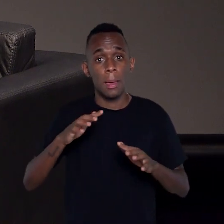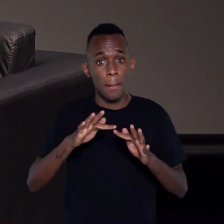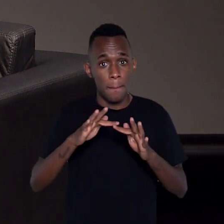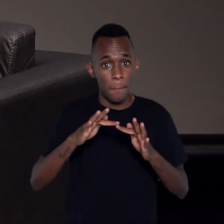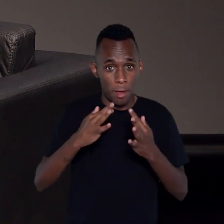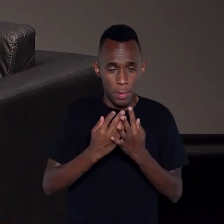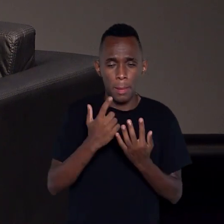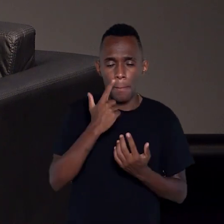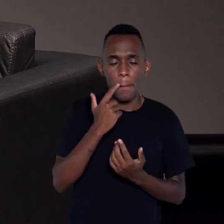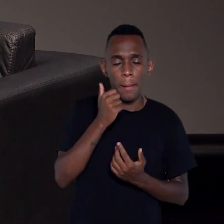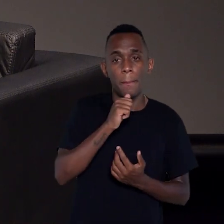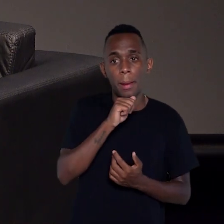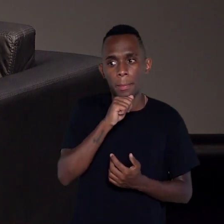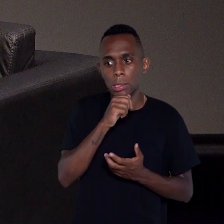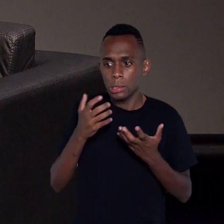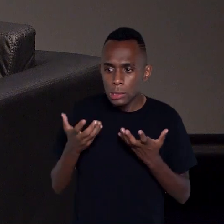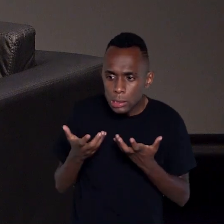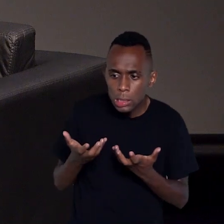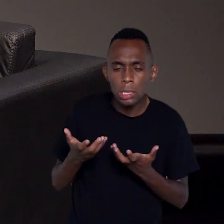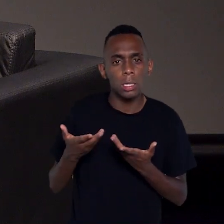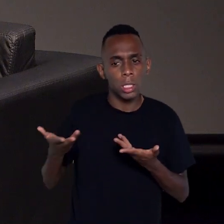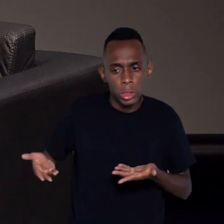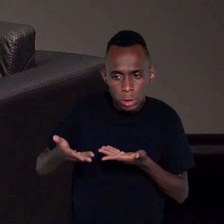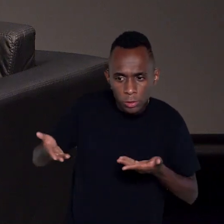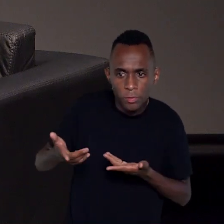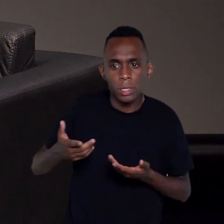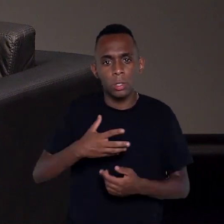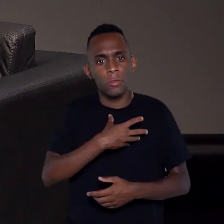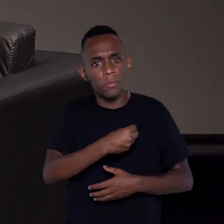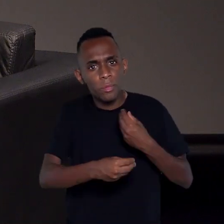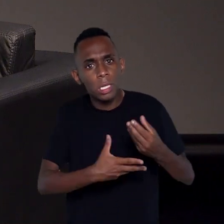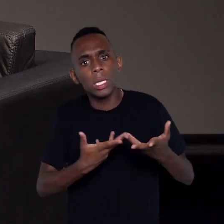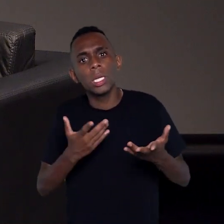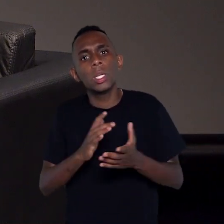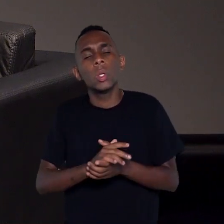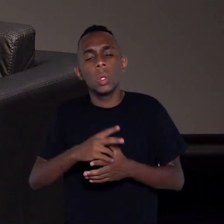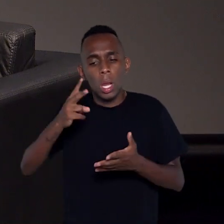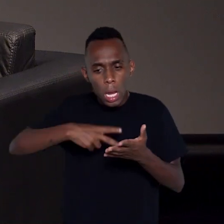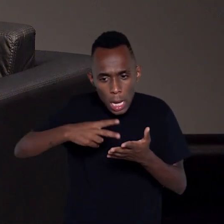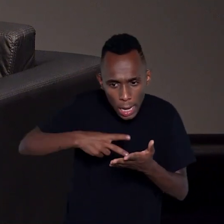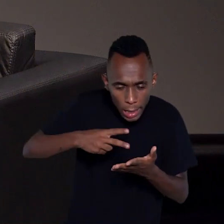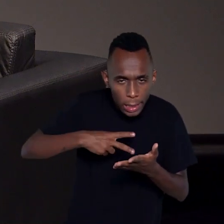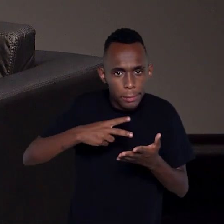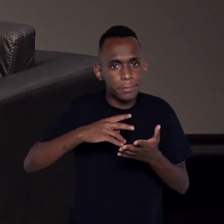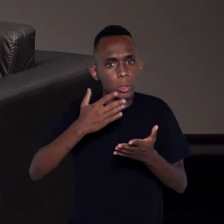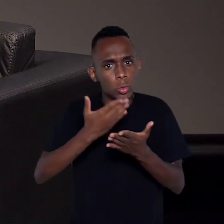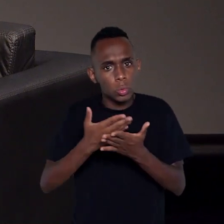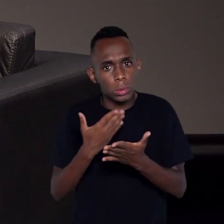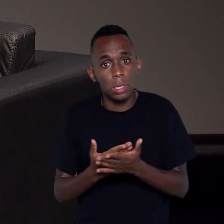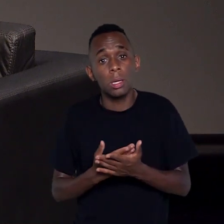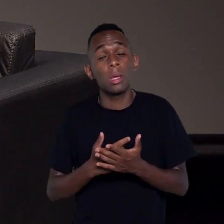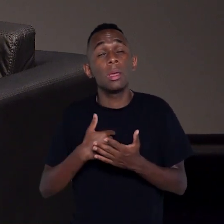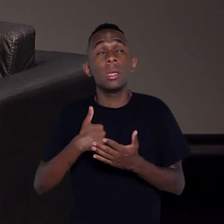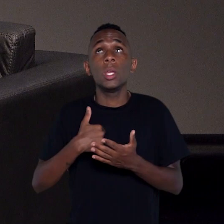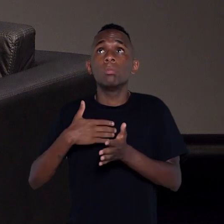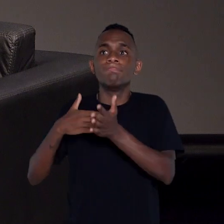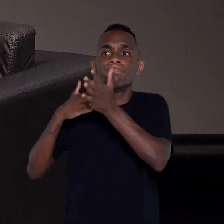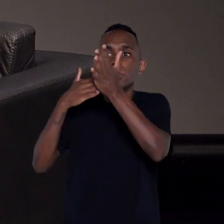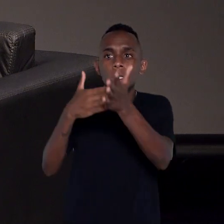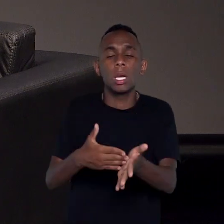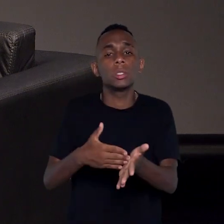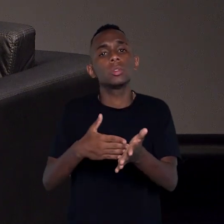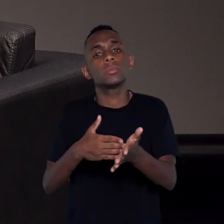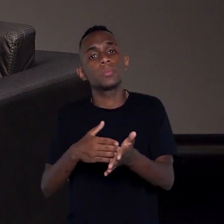educação dos filhos, né? Eles queriam que os filhos estudassem, que os filhos lessem. E eu fui meio que